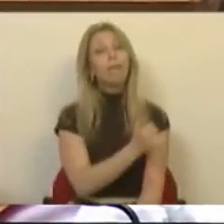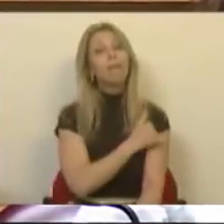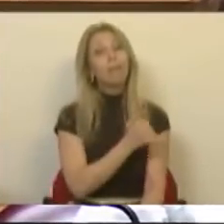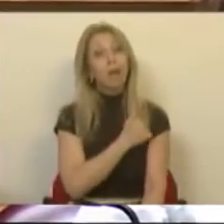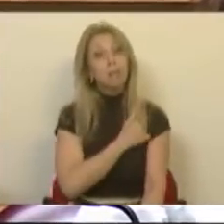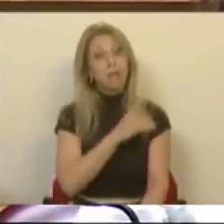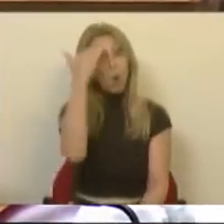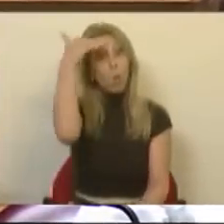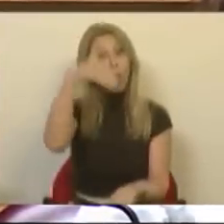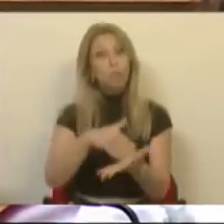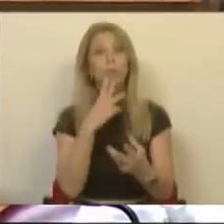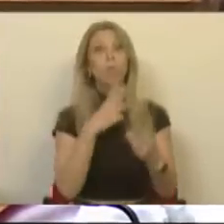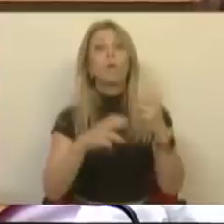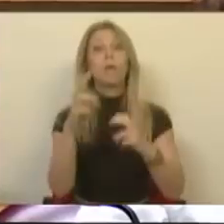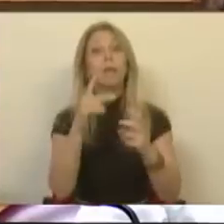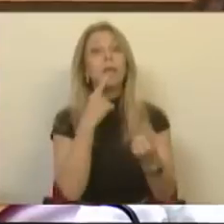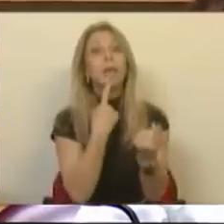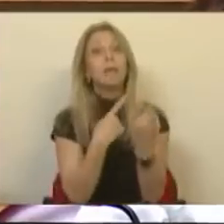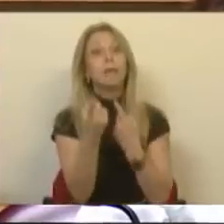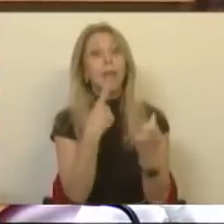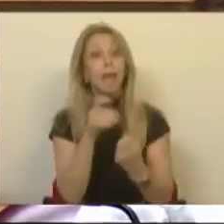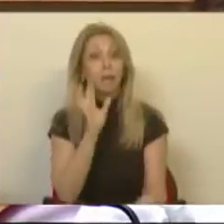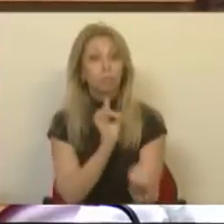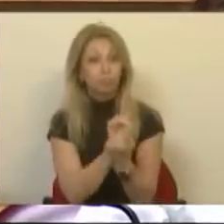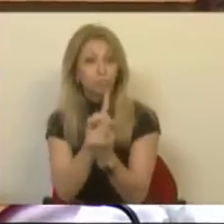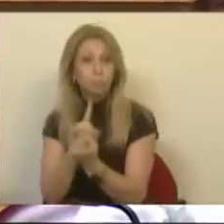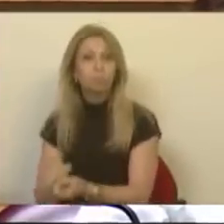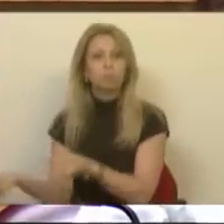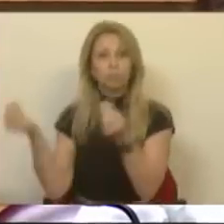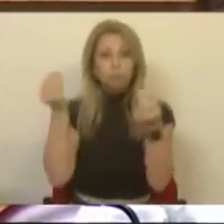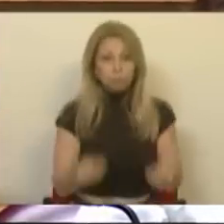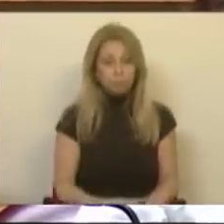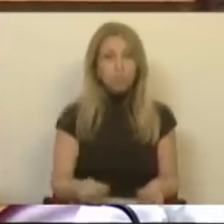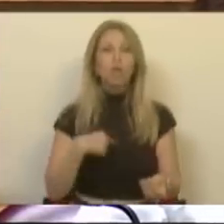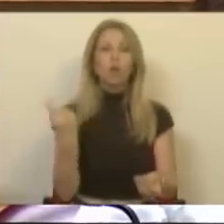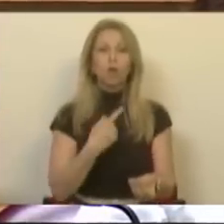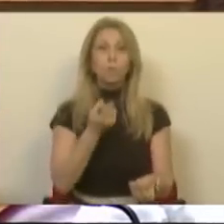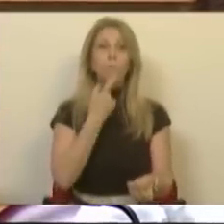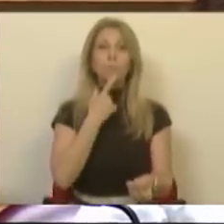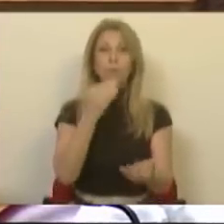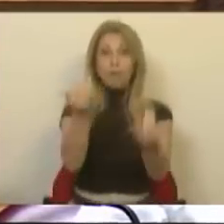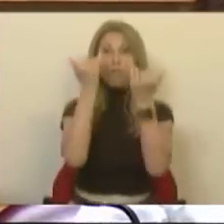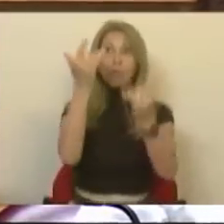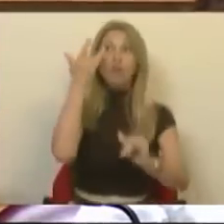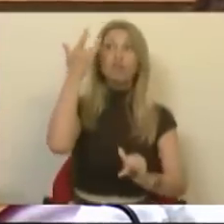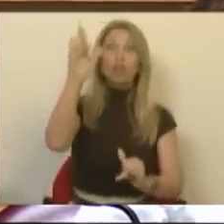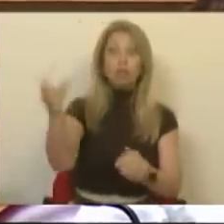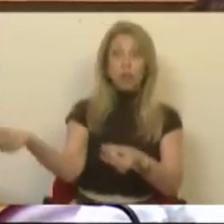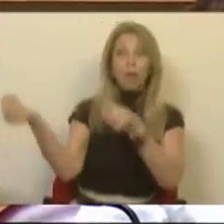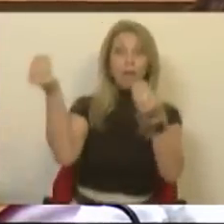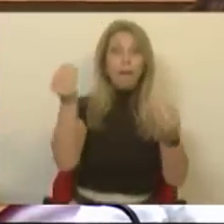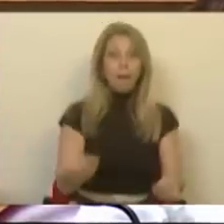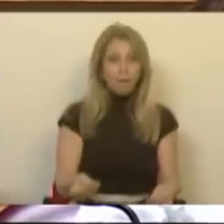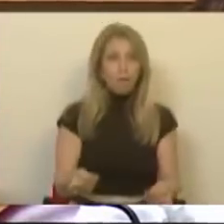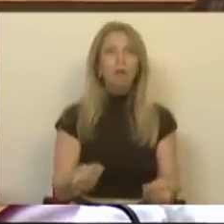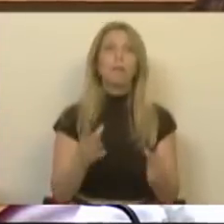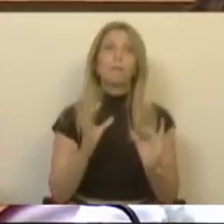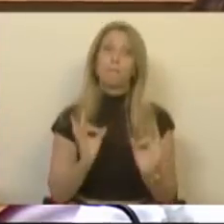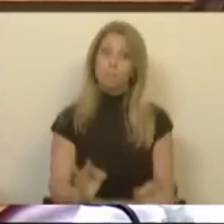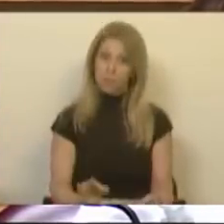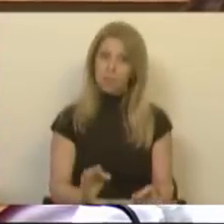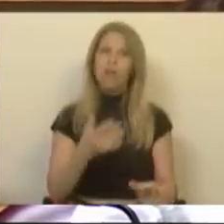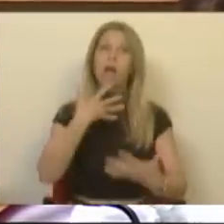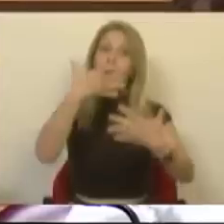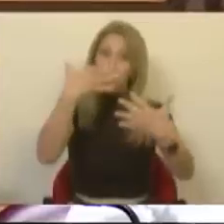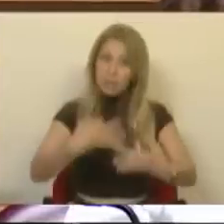nós nos apercebemos que é preciso cada vez que vem uma notícia dessas estrangeiro levar ainda mais a sério a ameaça que